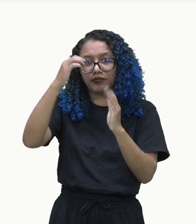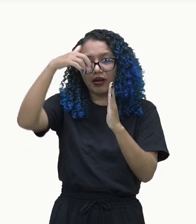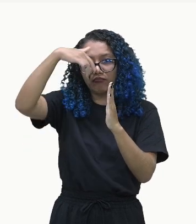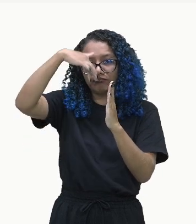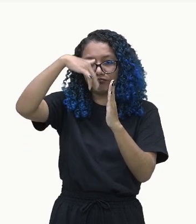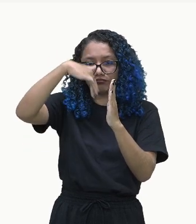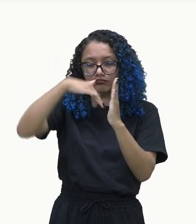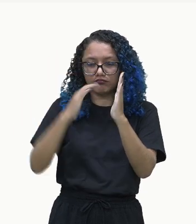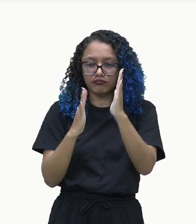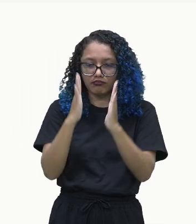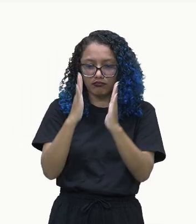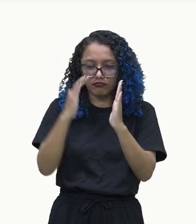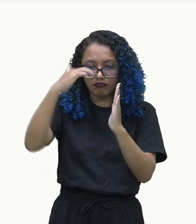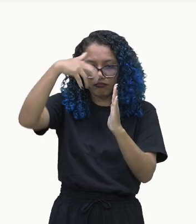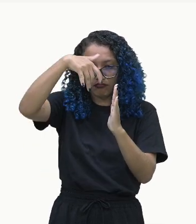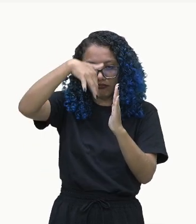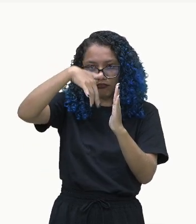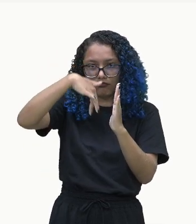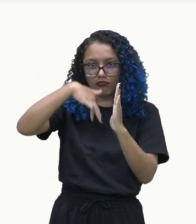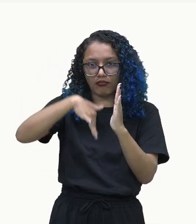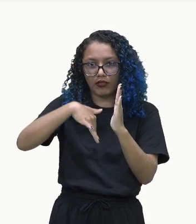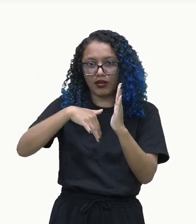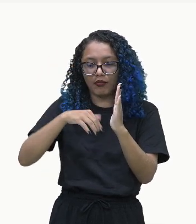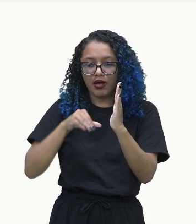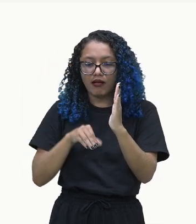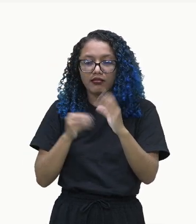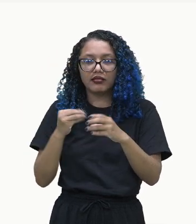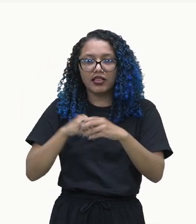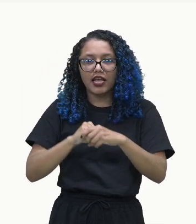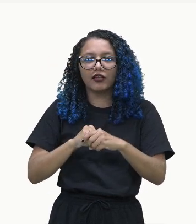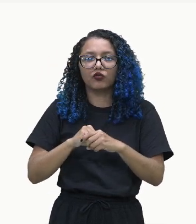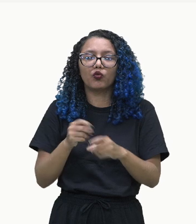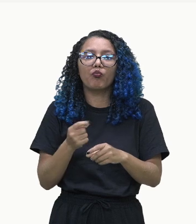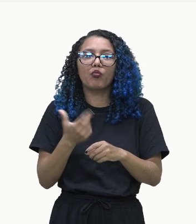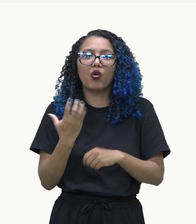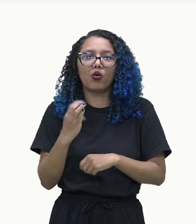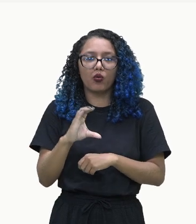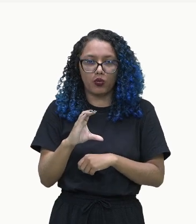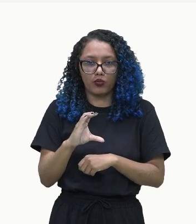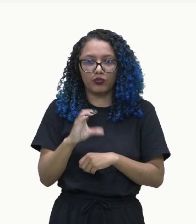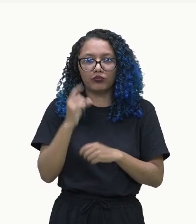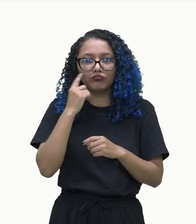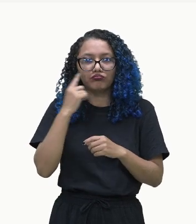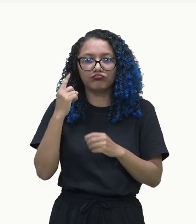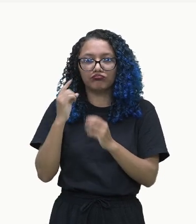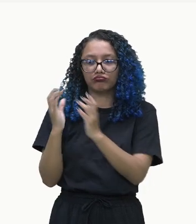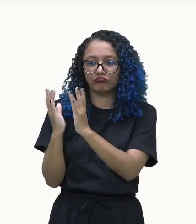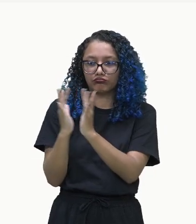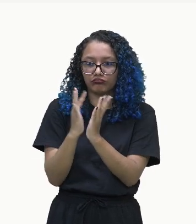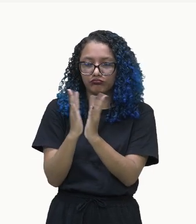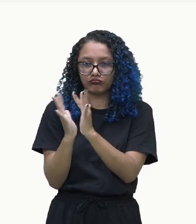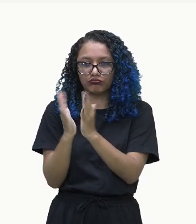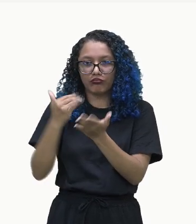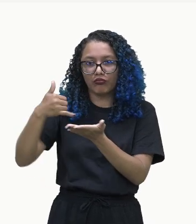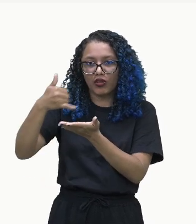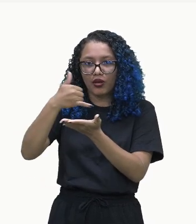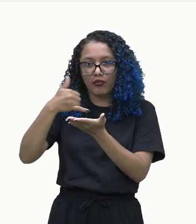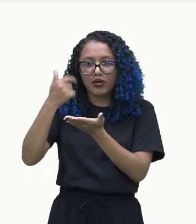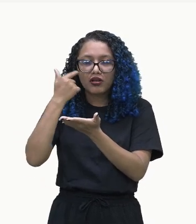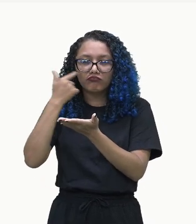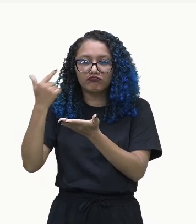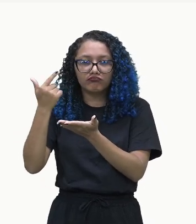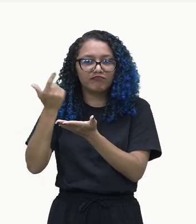meio menos concentrado. Está aqui a bicamada lipídica, né? Eles não vão ter adesão a essa camada